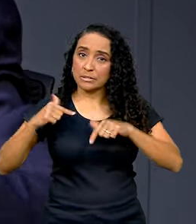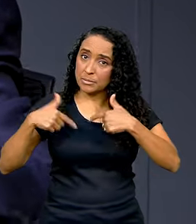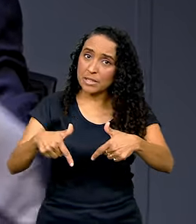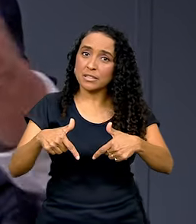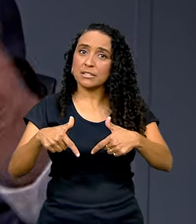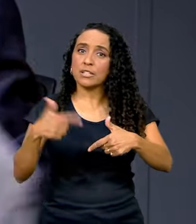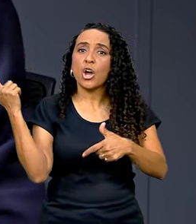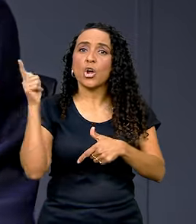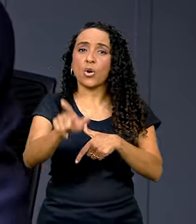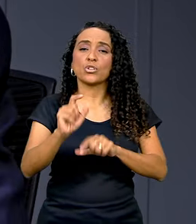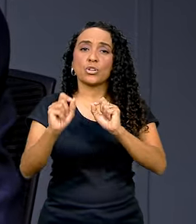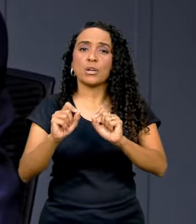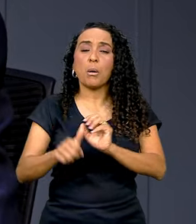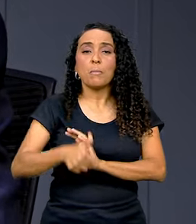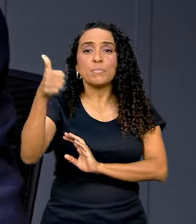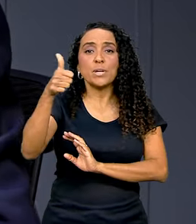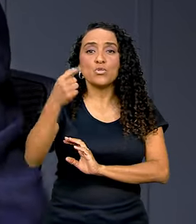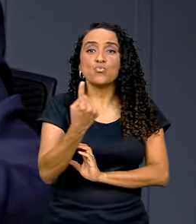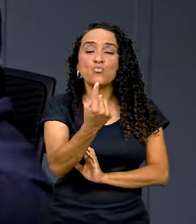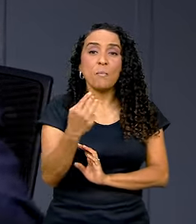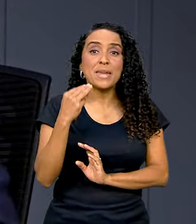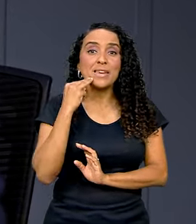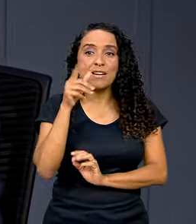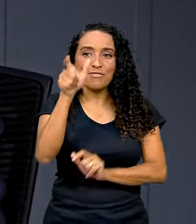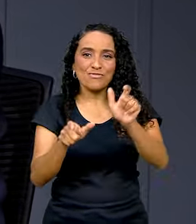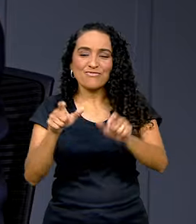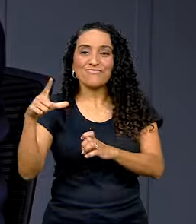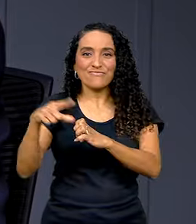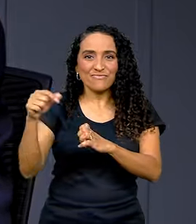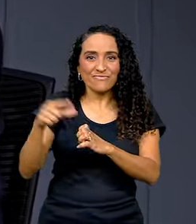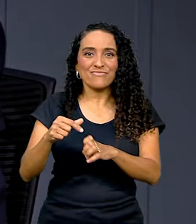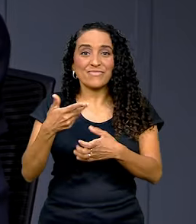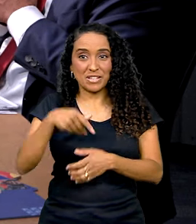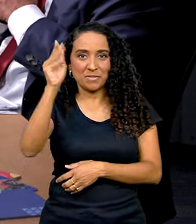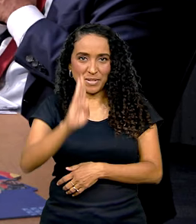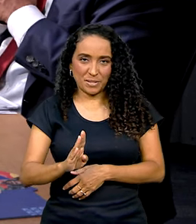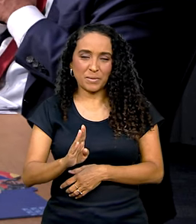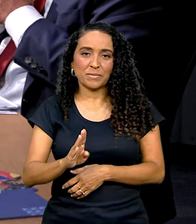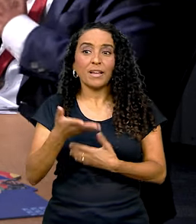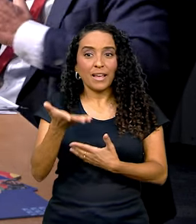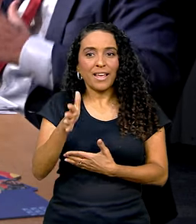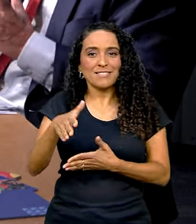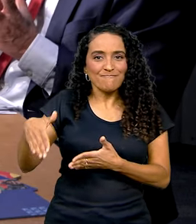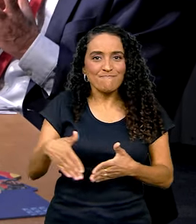nós estamos trabalhando para alcançar o primeiro 1 milhão de empreendedores no Brasil esse é o caminho que